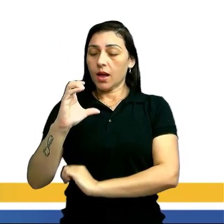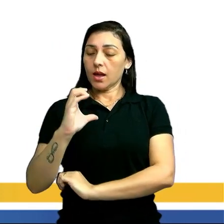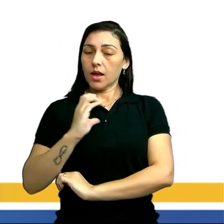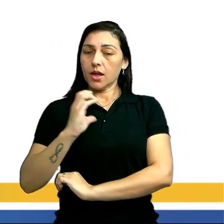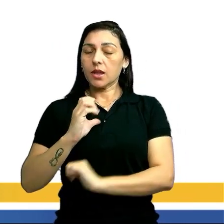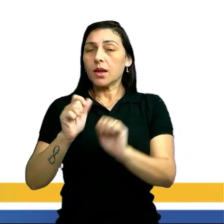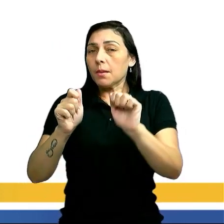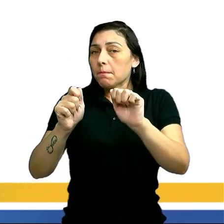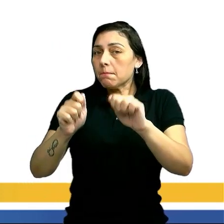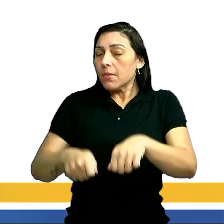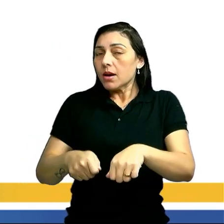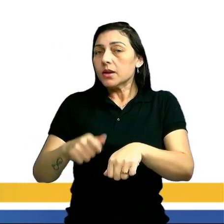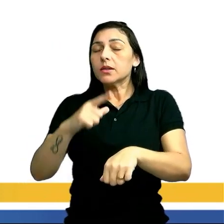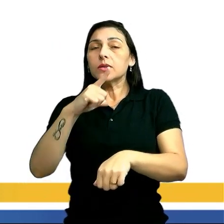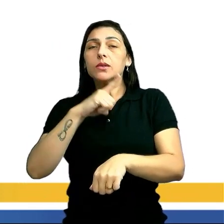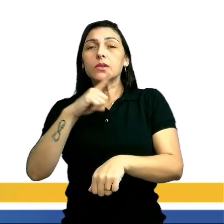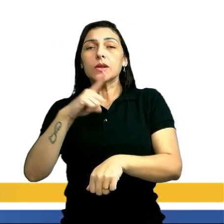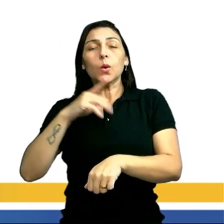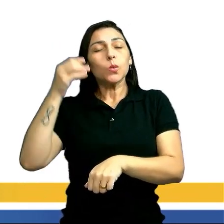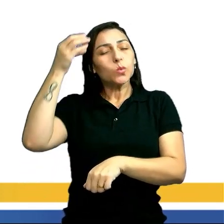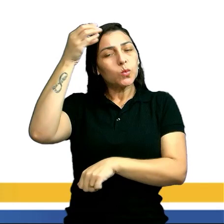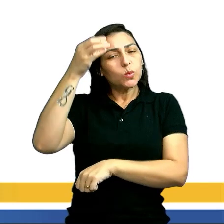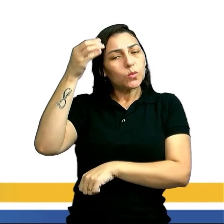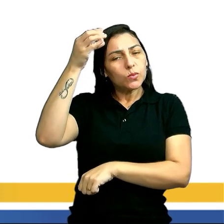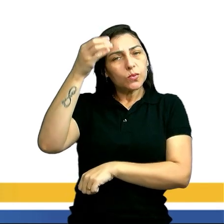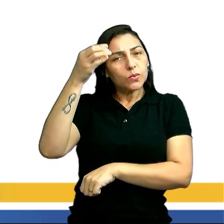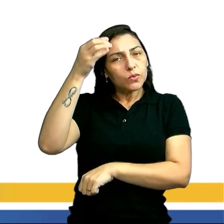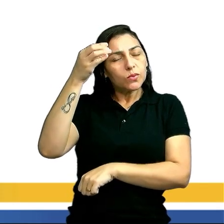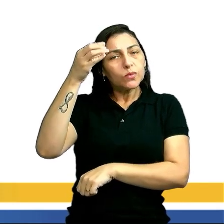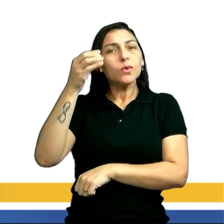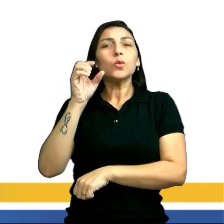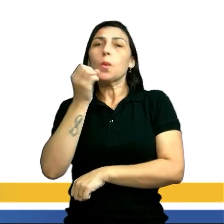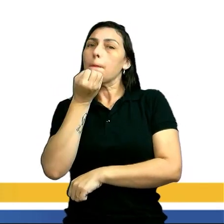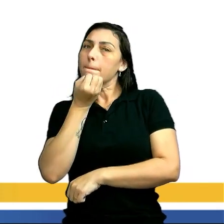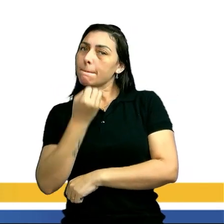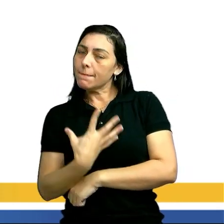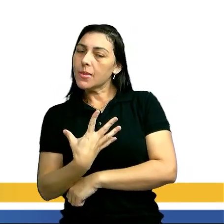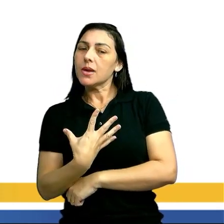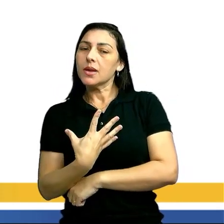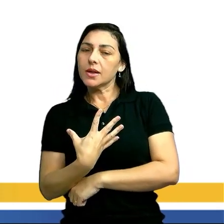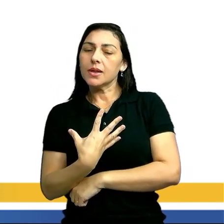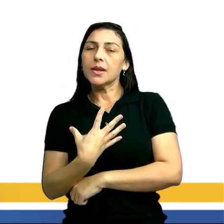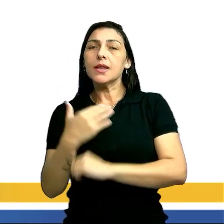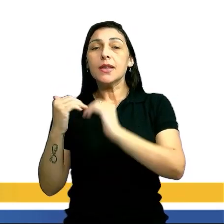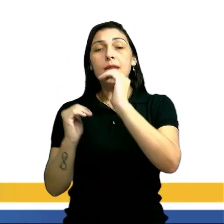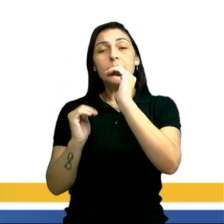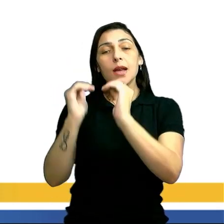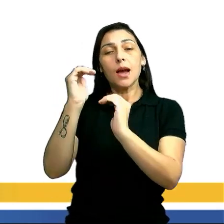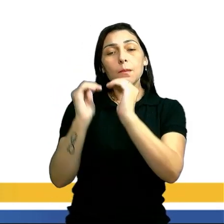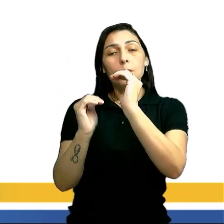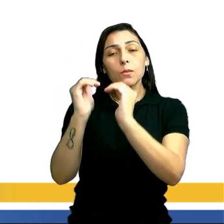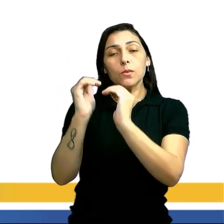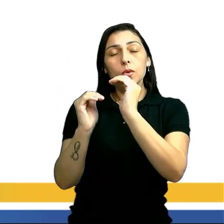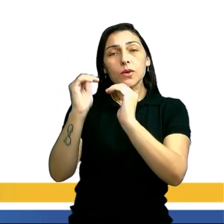é capaz de tomar consciência do bem e